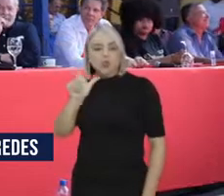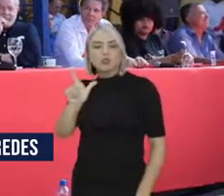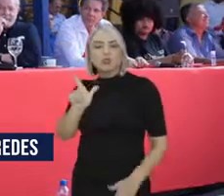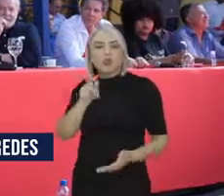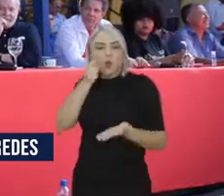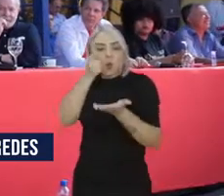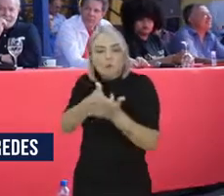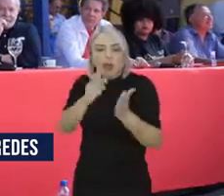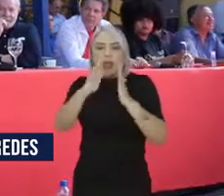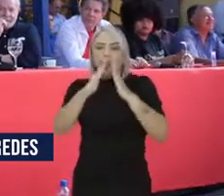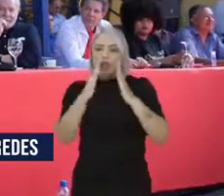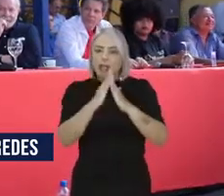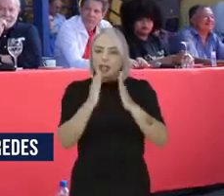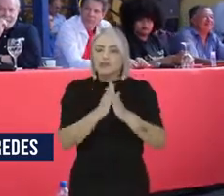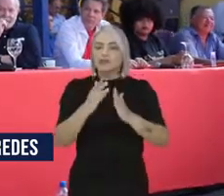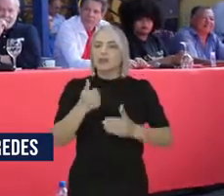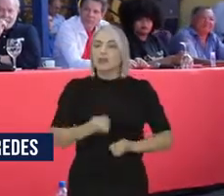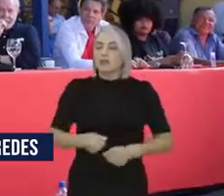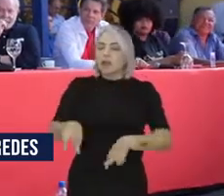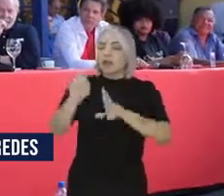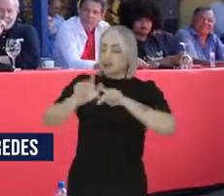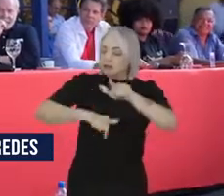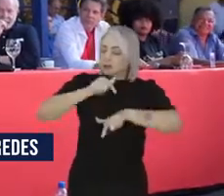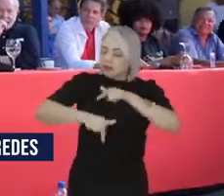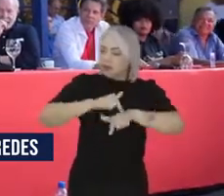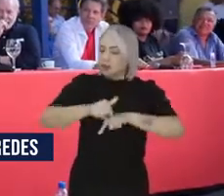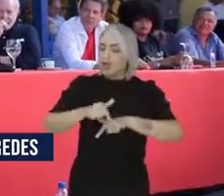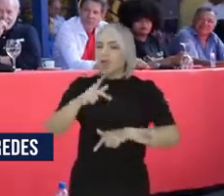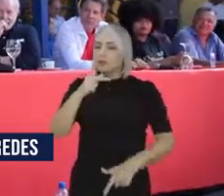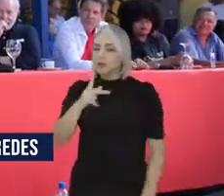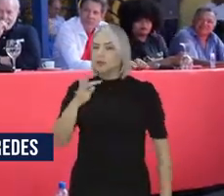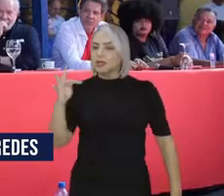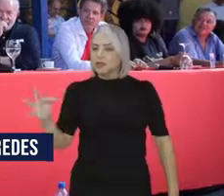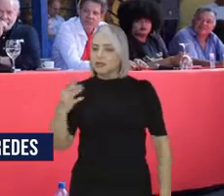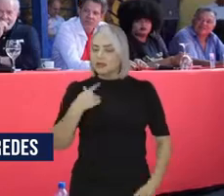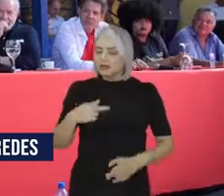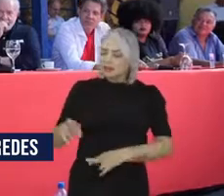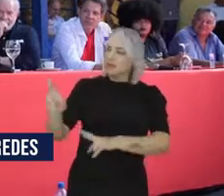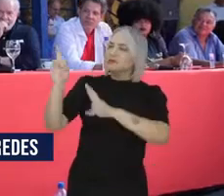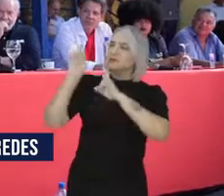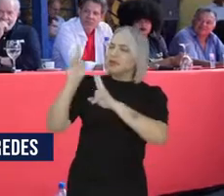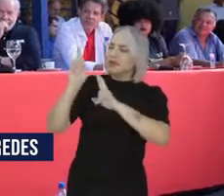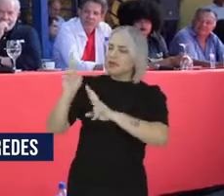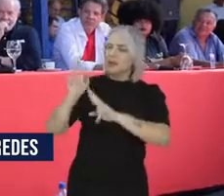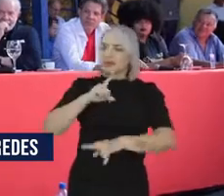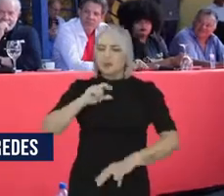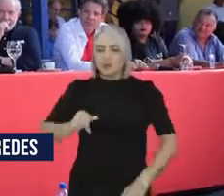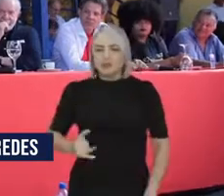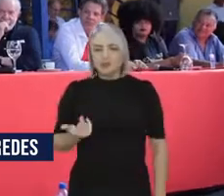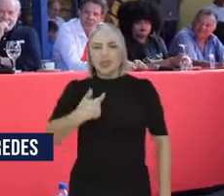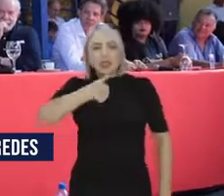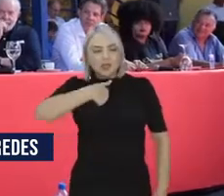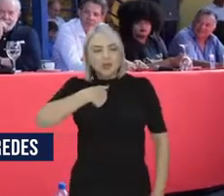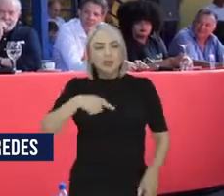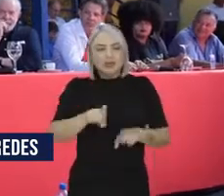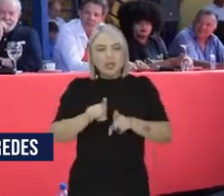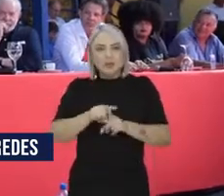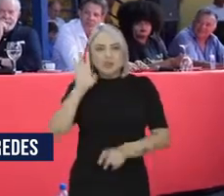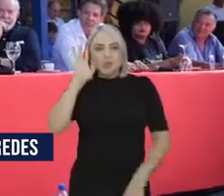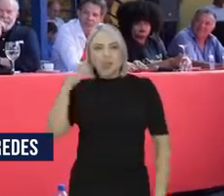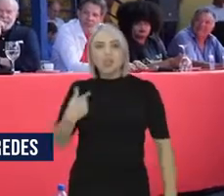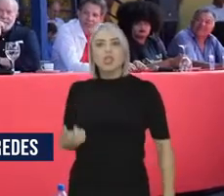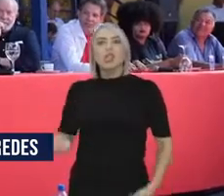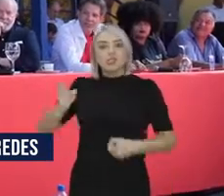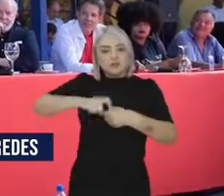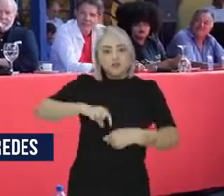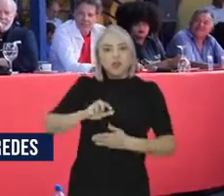dele, graças ao trabalho do PT, que deu esperança, que deu oportunidade, eu também tenho o sonho que no seu governo eu vou conquistar a minha casa